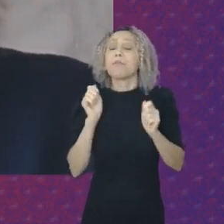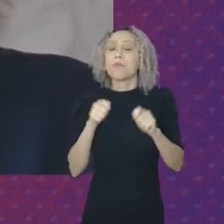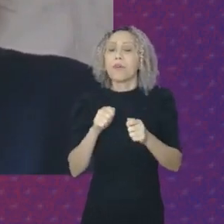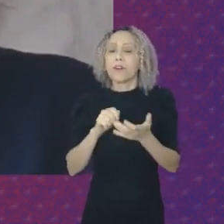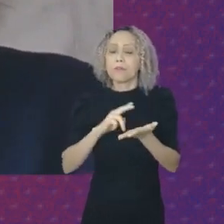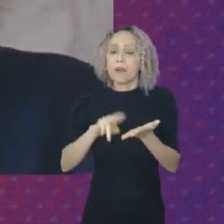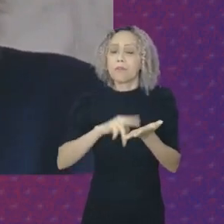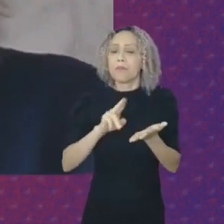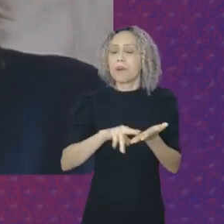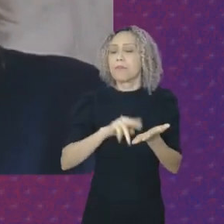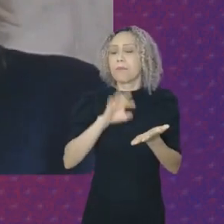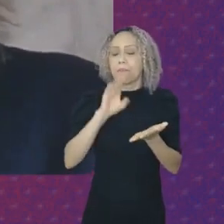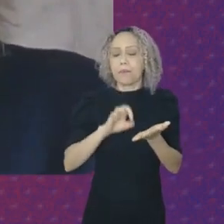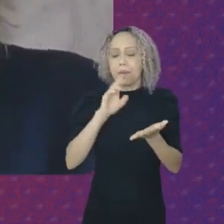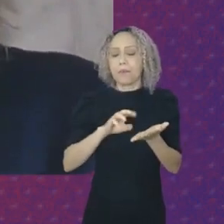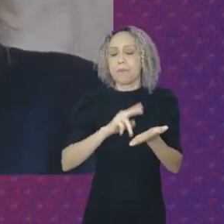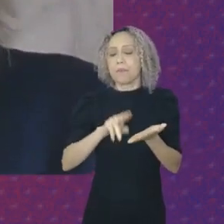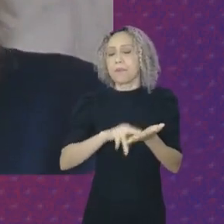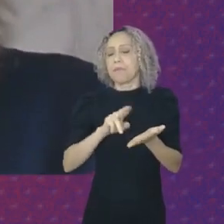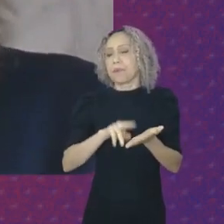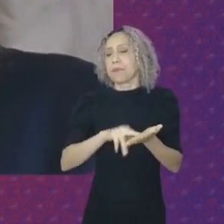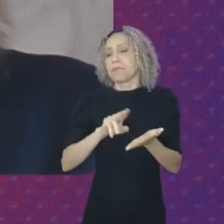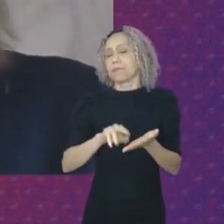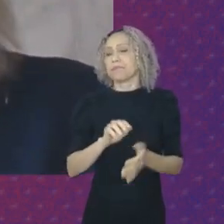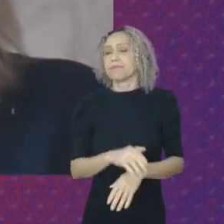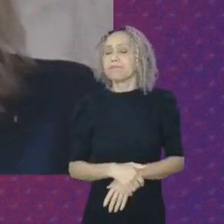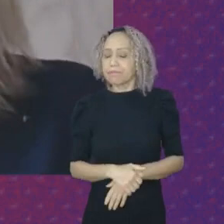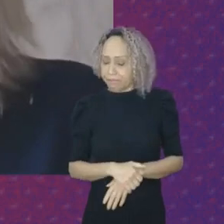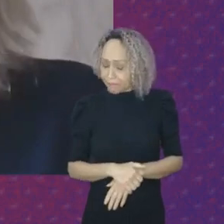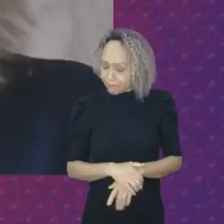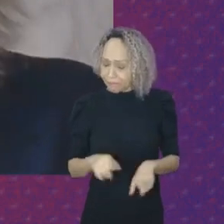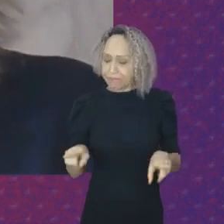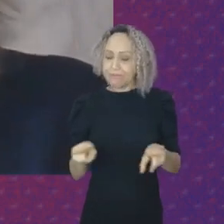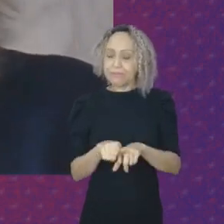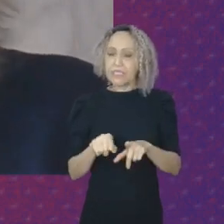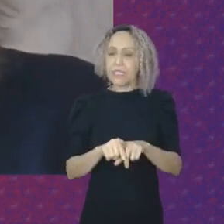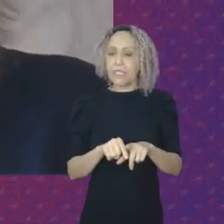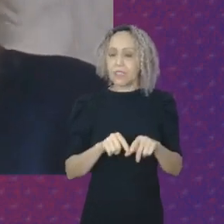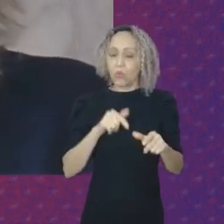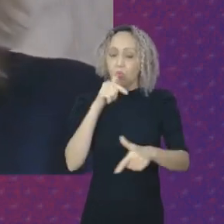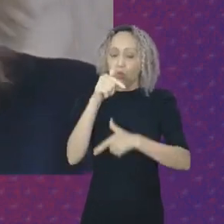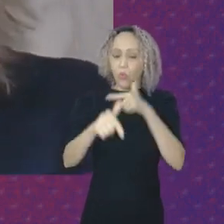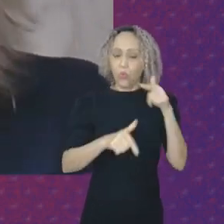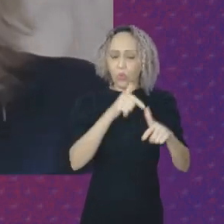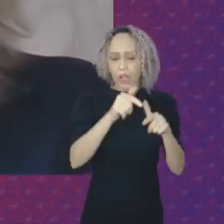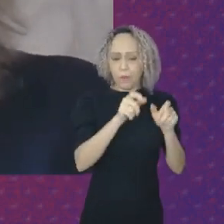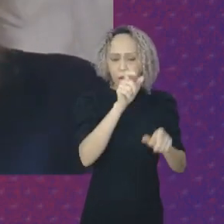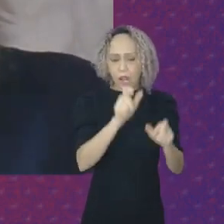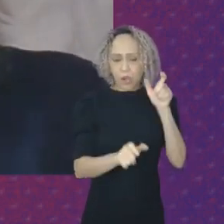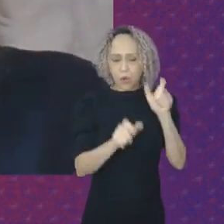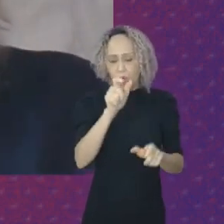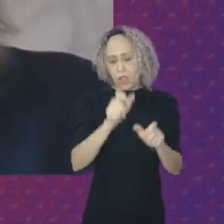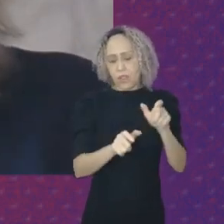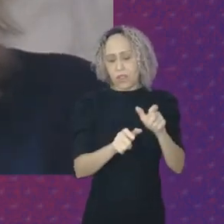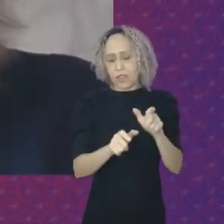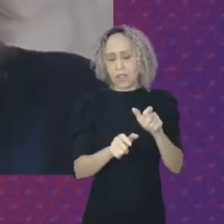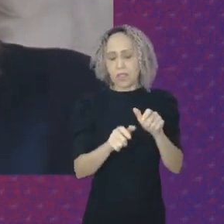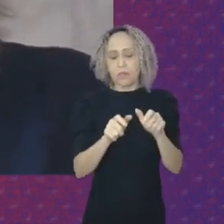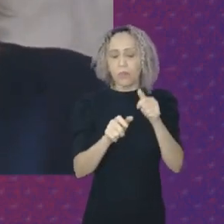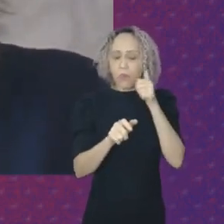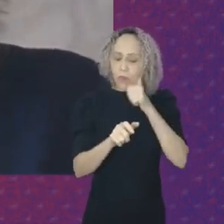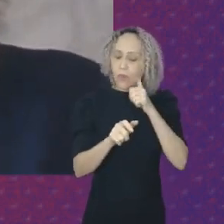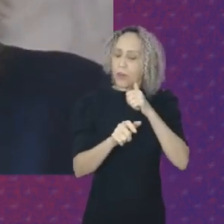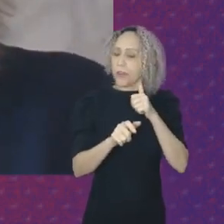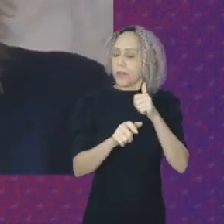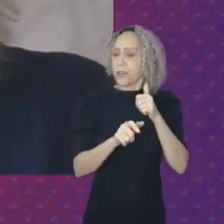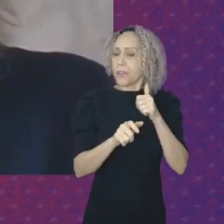Ligue 180 por WhatsApp. Melhoramos as condições de trabalho das atendentes, vários assediadores, violadores